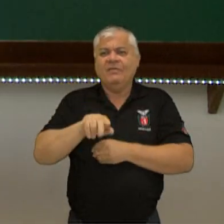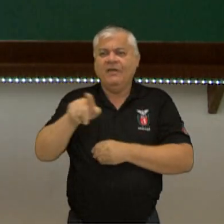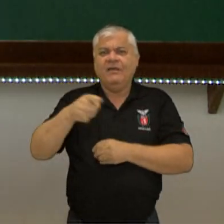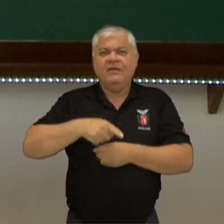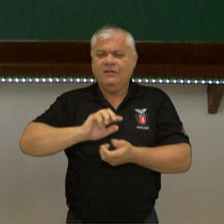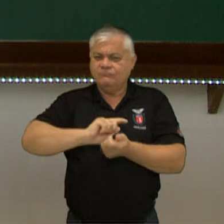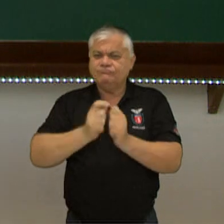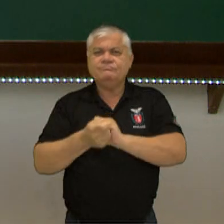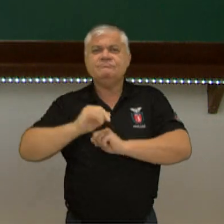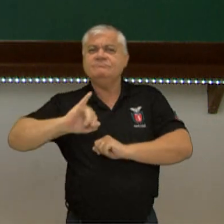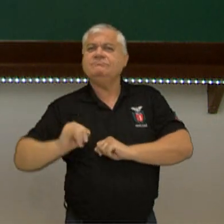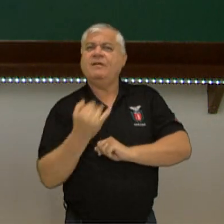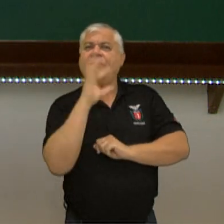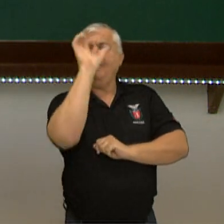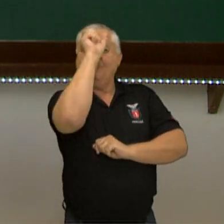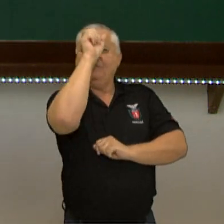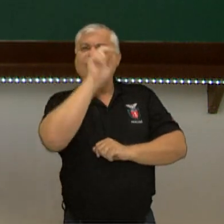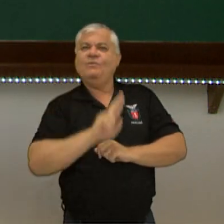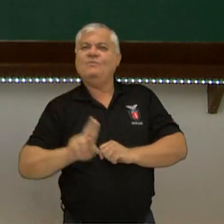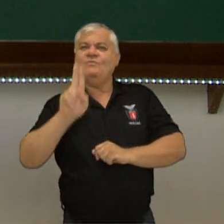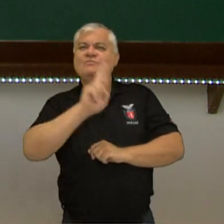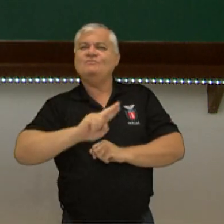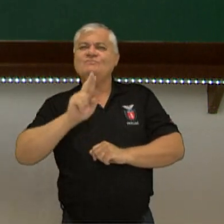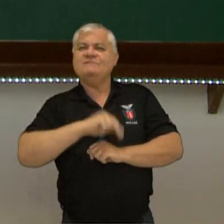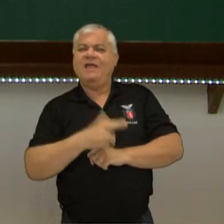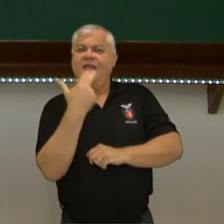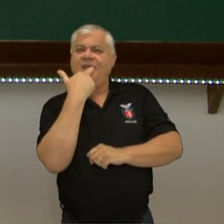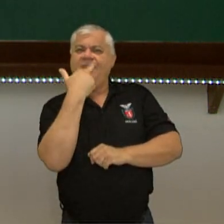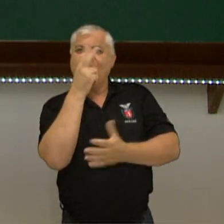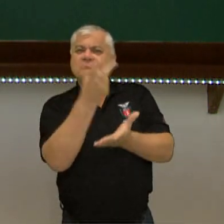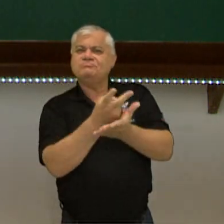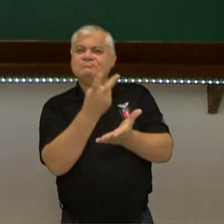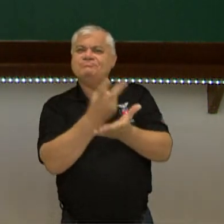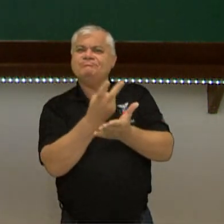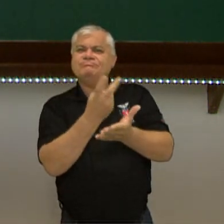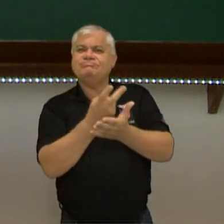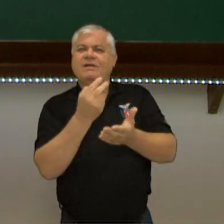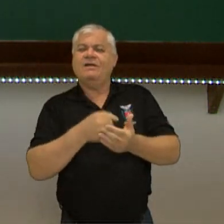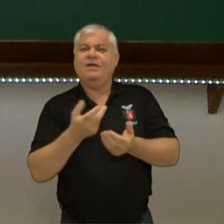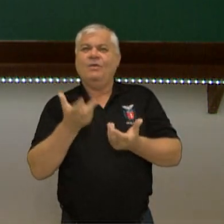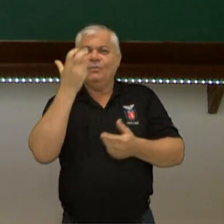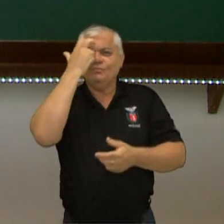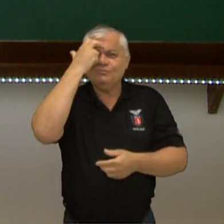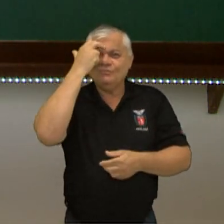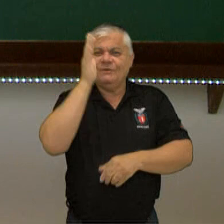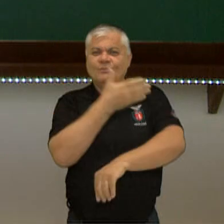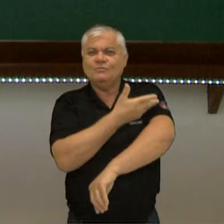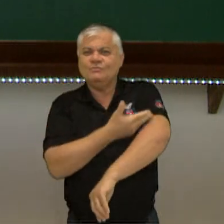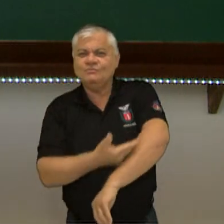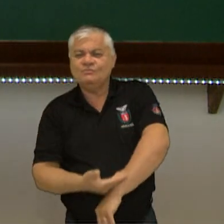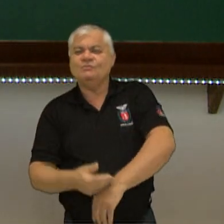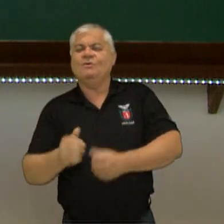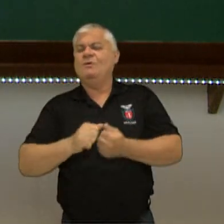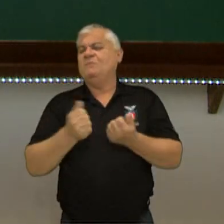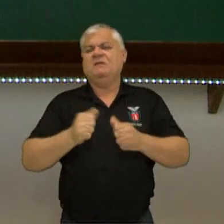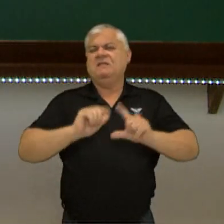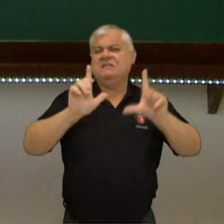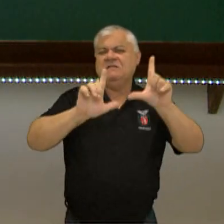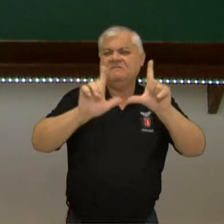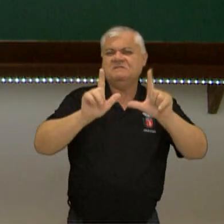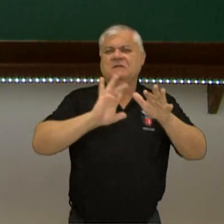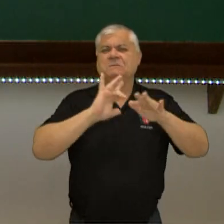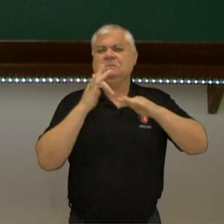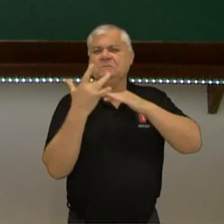seu benefício, para manter sua língua, sua cultura, seus costumes, por meio de redes sociais, canais, YouTube, TV, enfim,